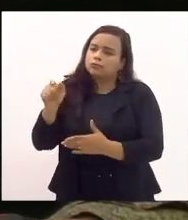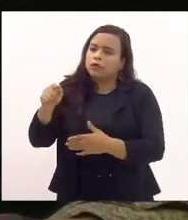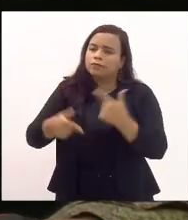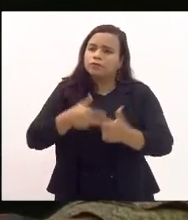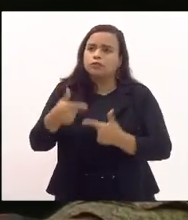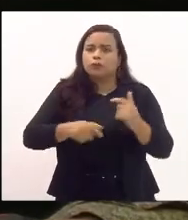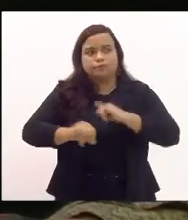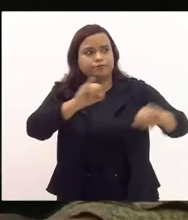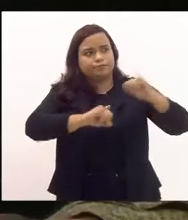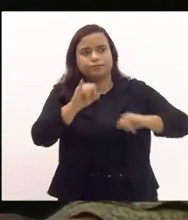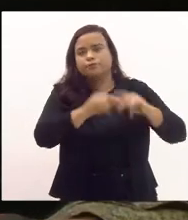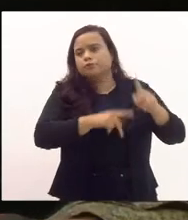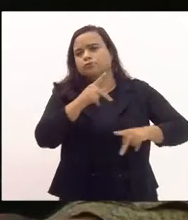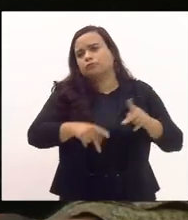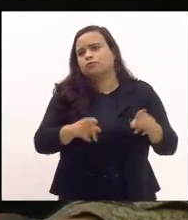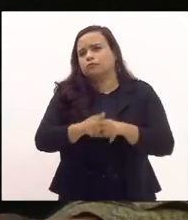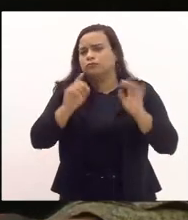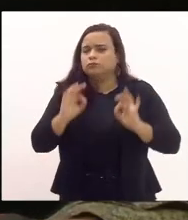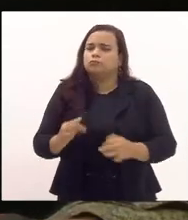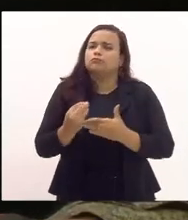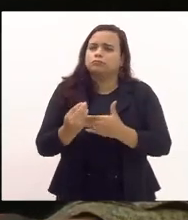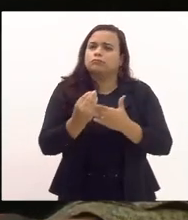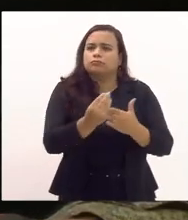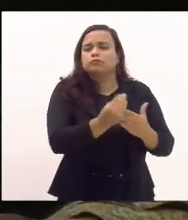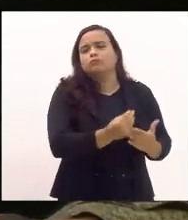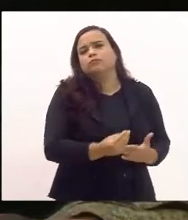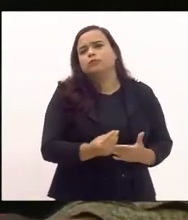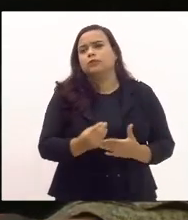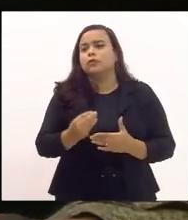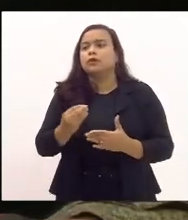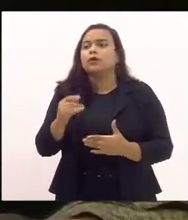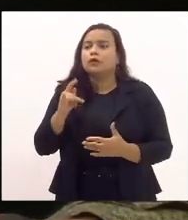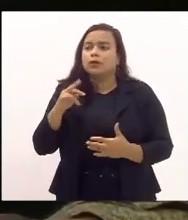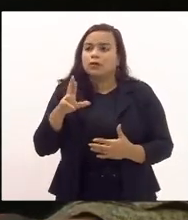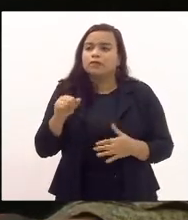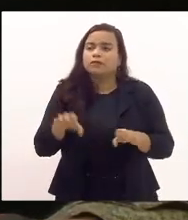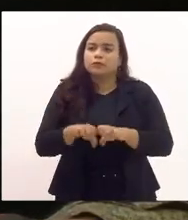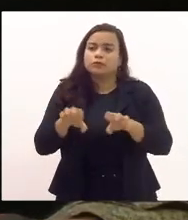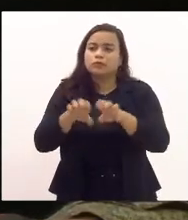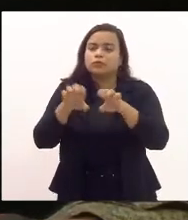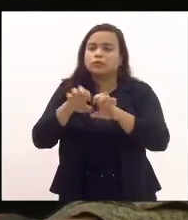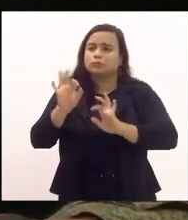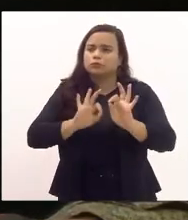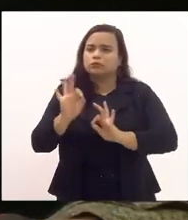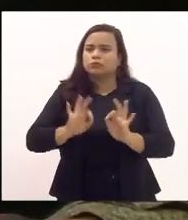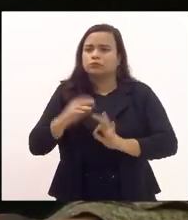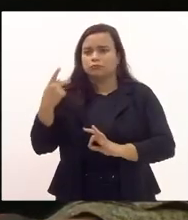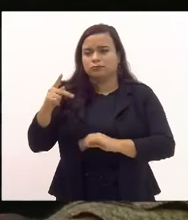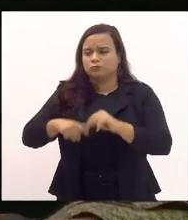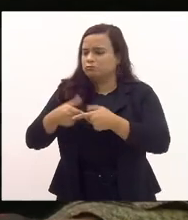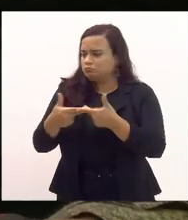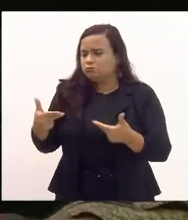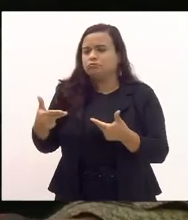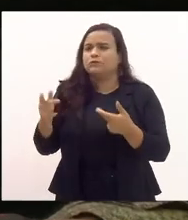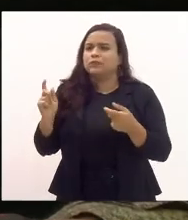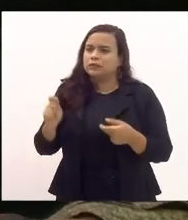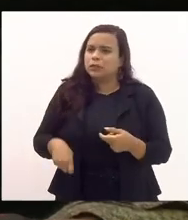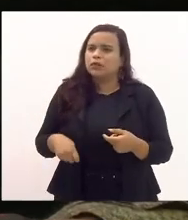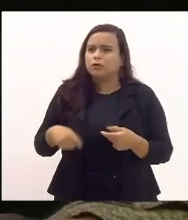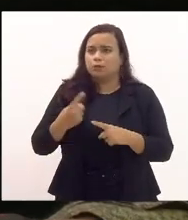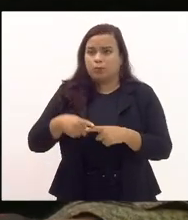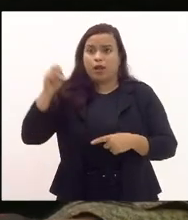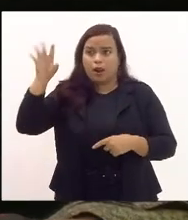que esteja de Fato né a garantia da sua infraestrutura Porque quanto mais rápido a gente tiver